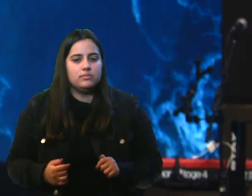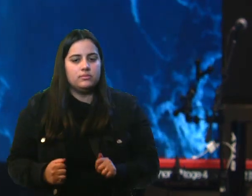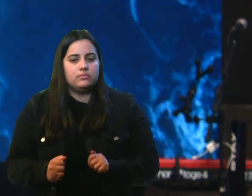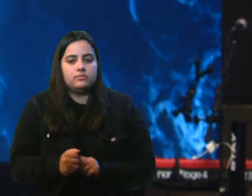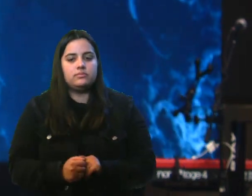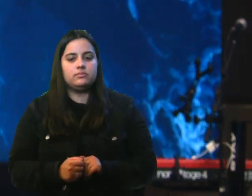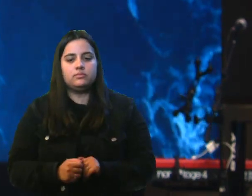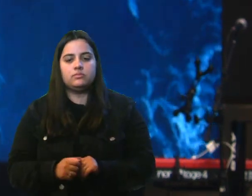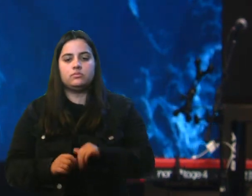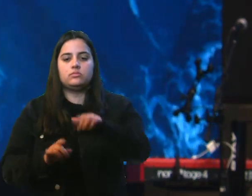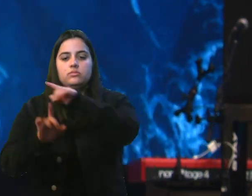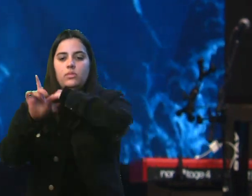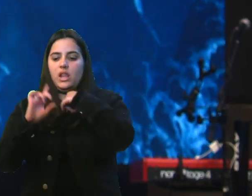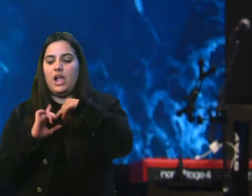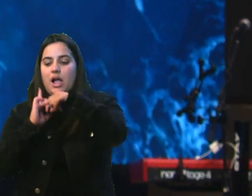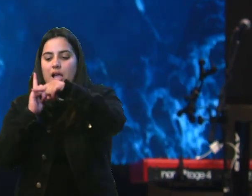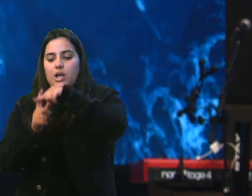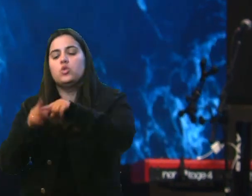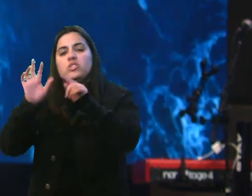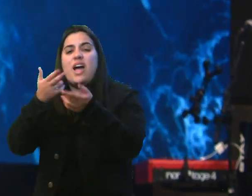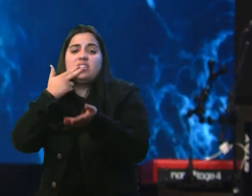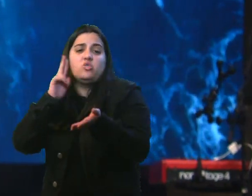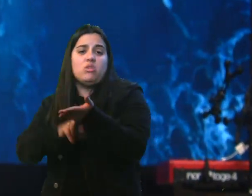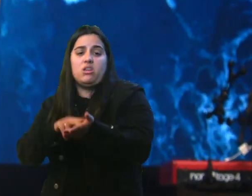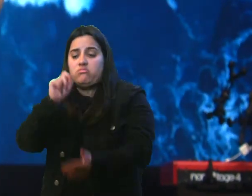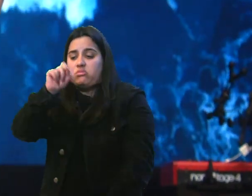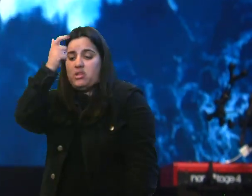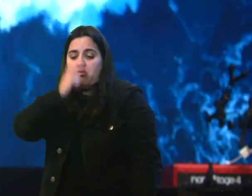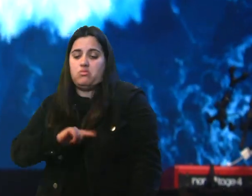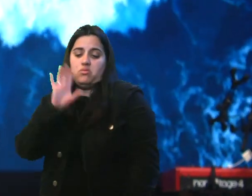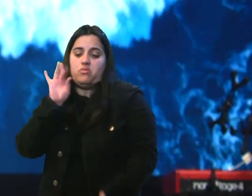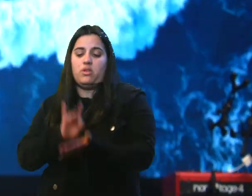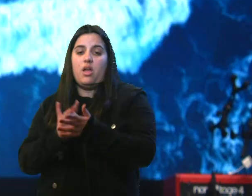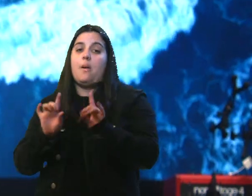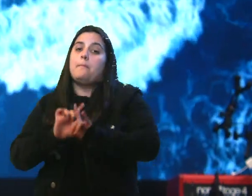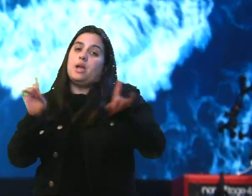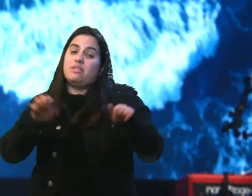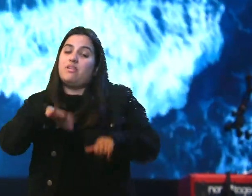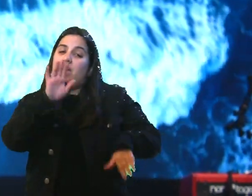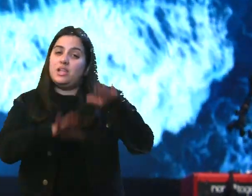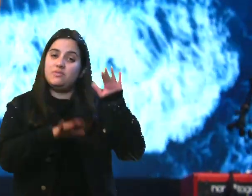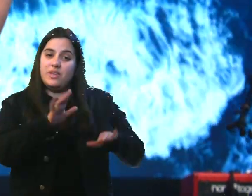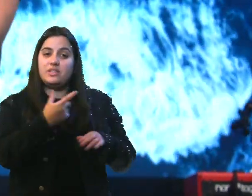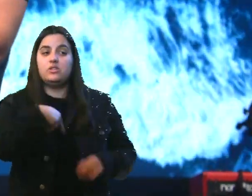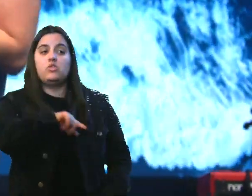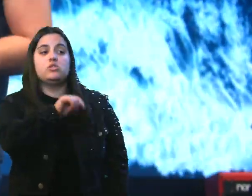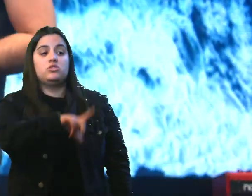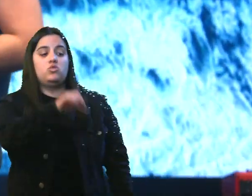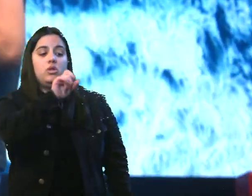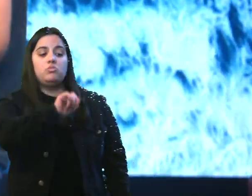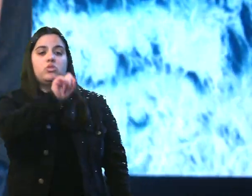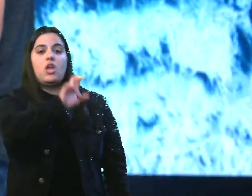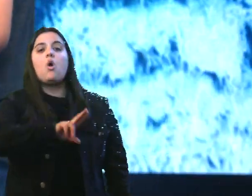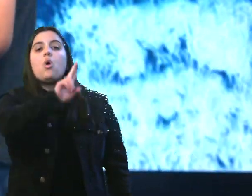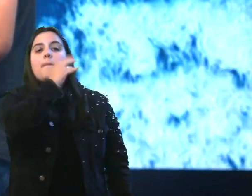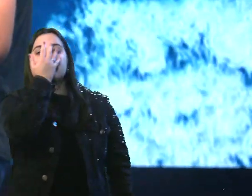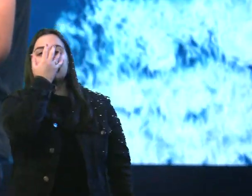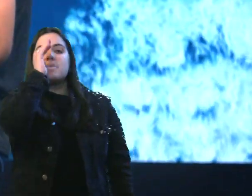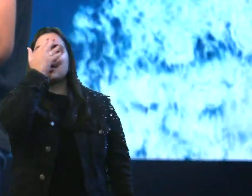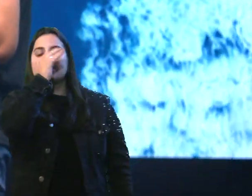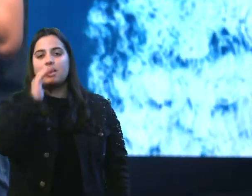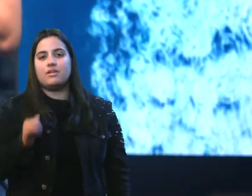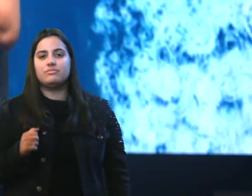A cruz é assumir quem nós somos realmente. Mas tantas vezes a gente escolhe vestir a máscara. Provar